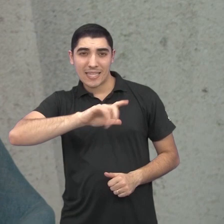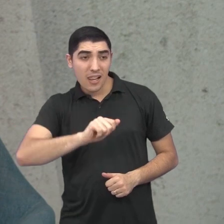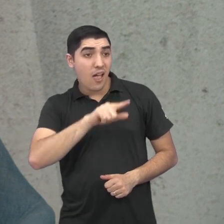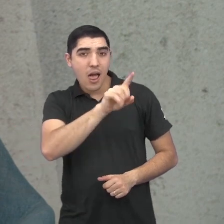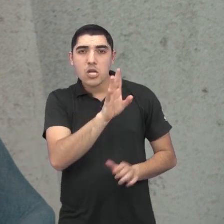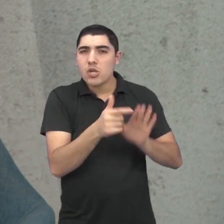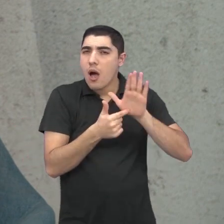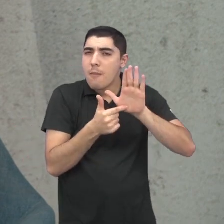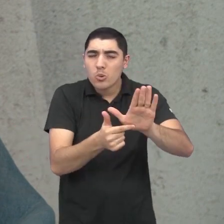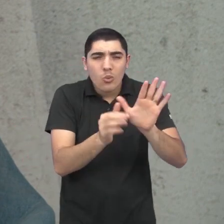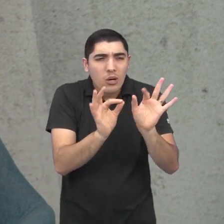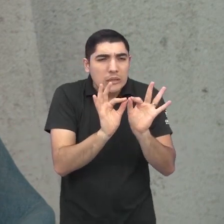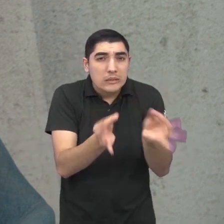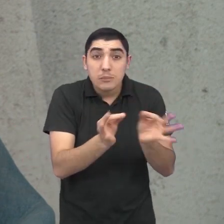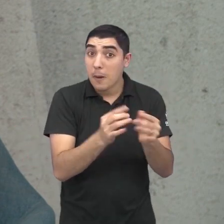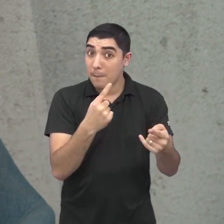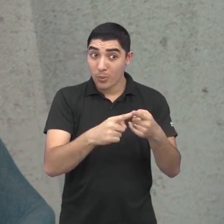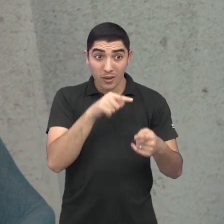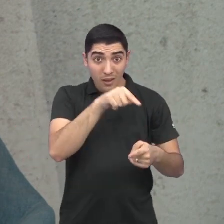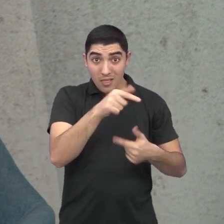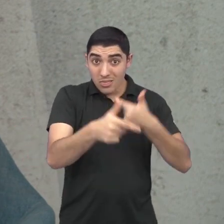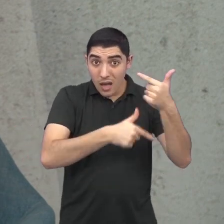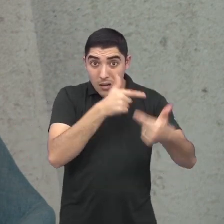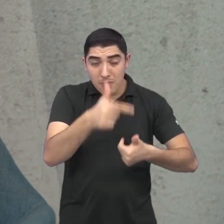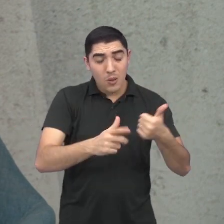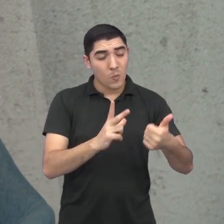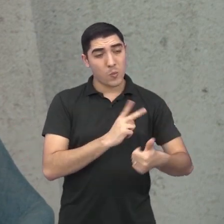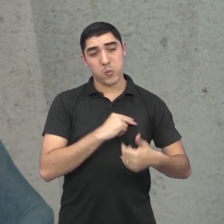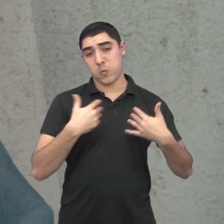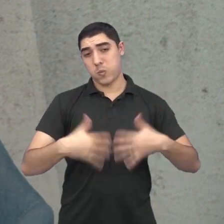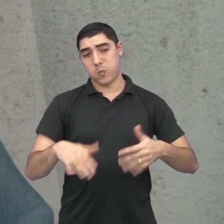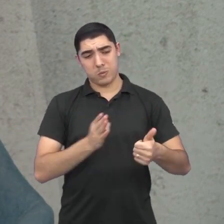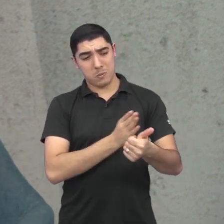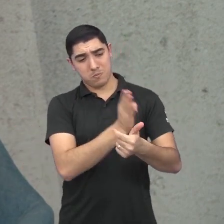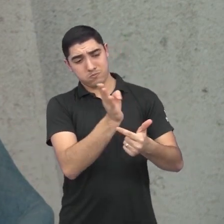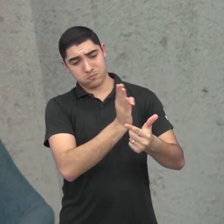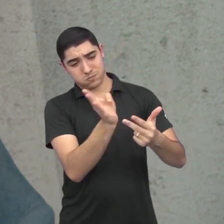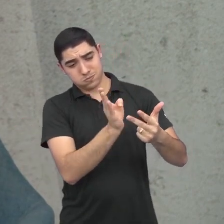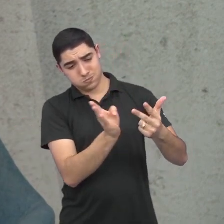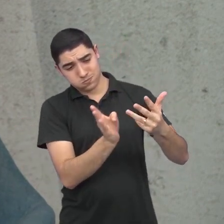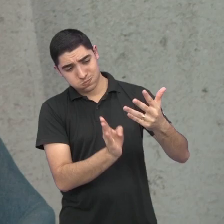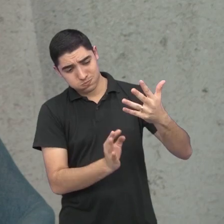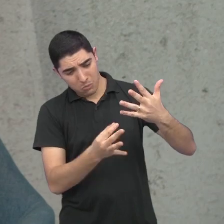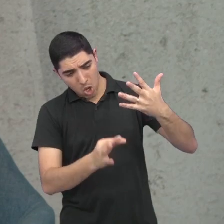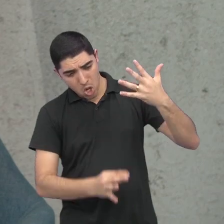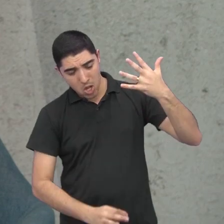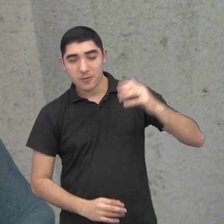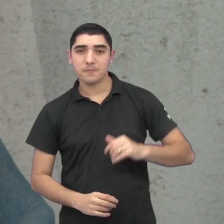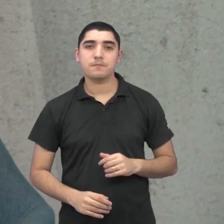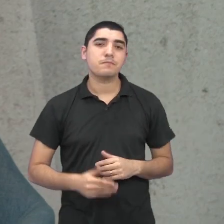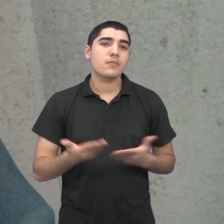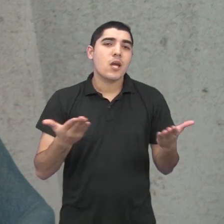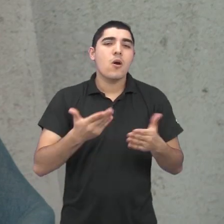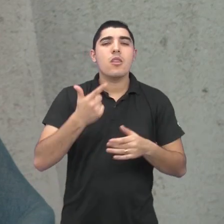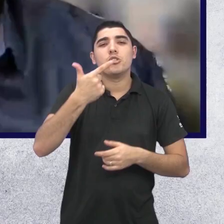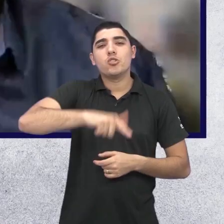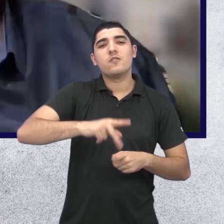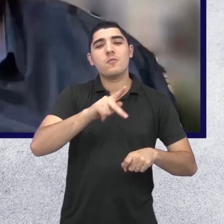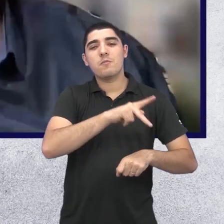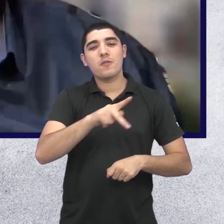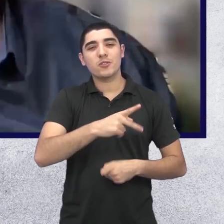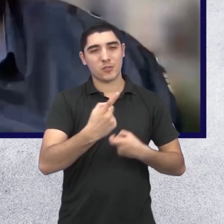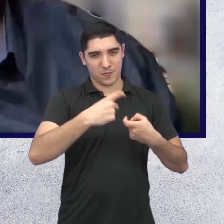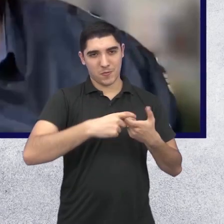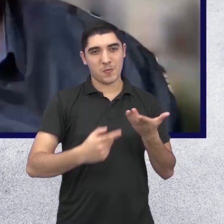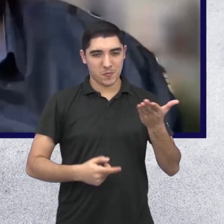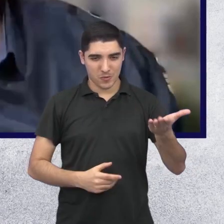uma parte, gente, porque, olha, é vasto, são vários processos, né? Vou chamar de volta aqui o professor Charlie,